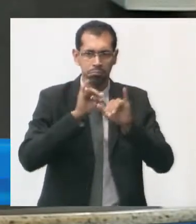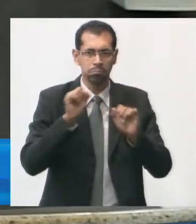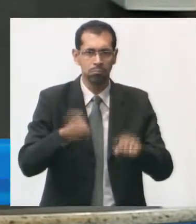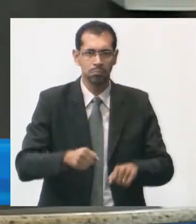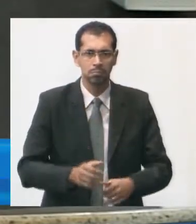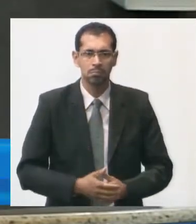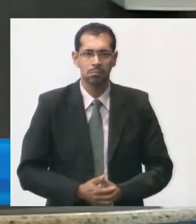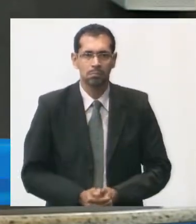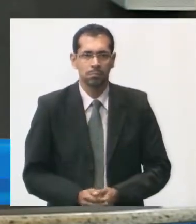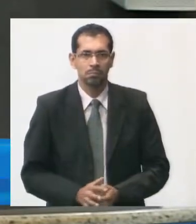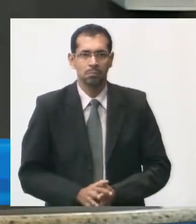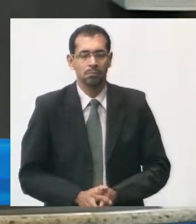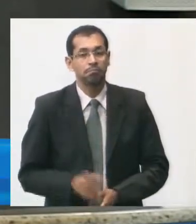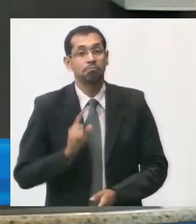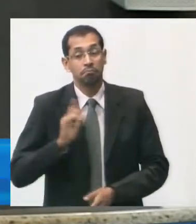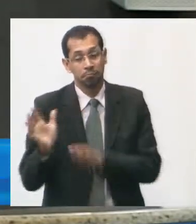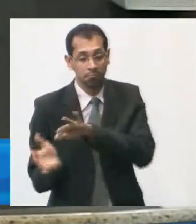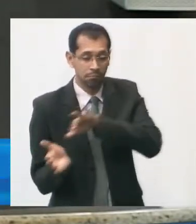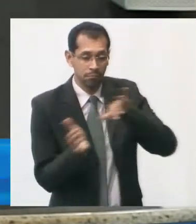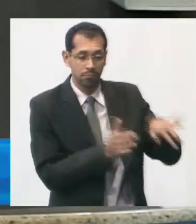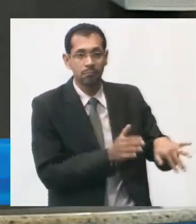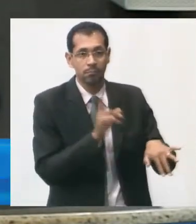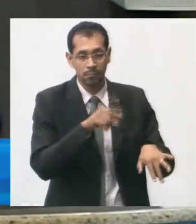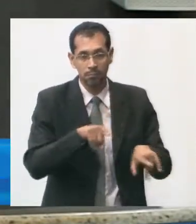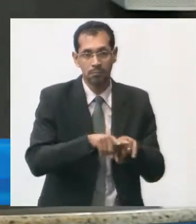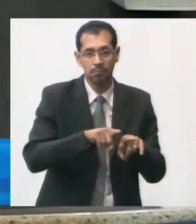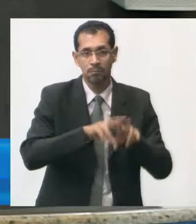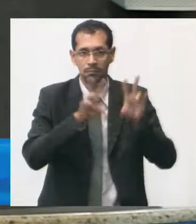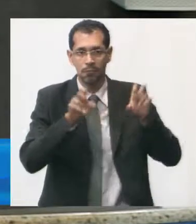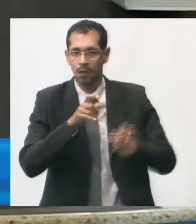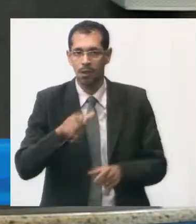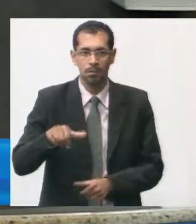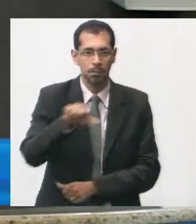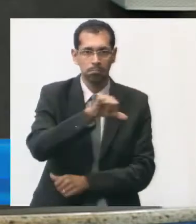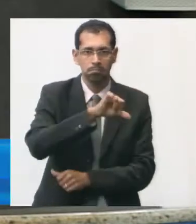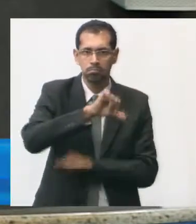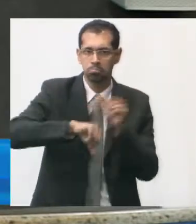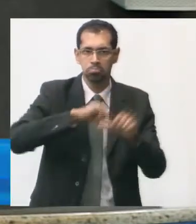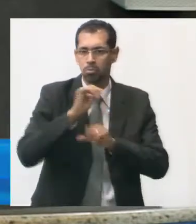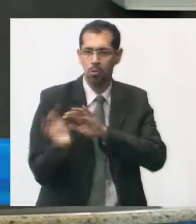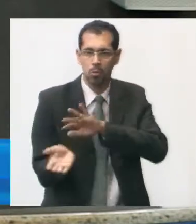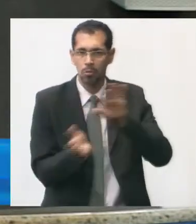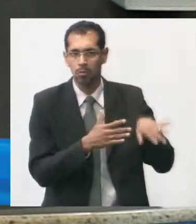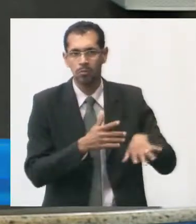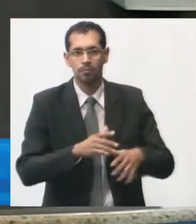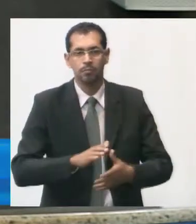Mas, mudando de assunto, também, mudando de assunto totalmente,